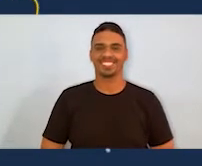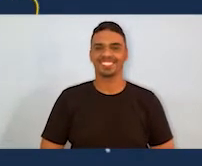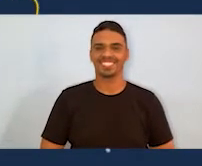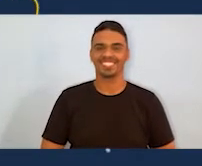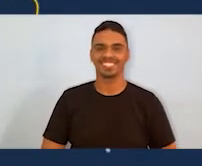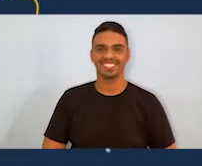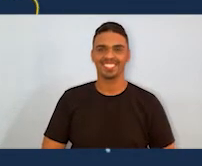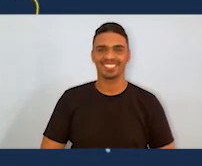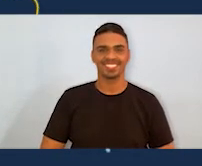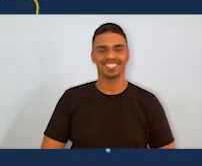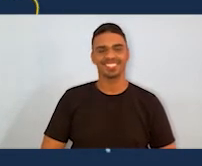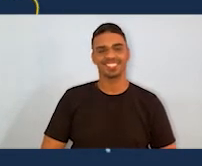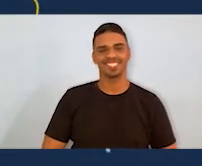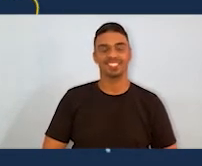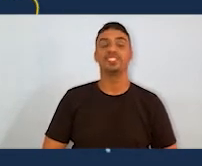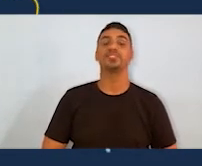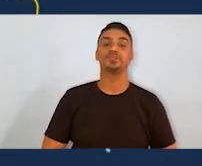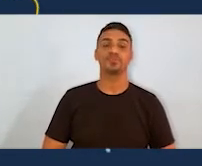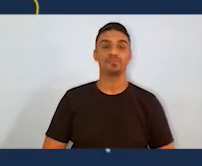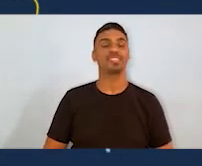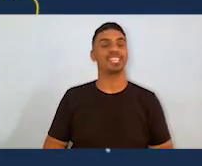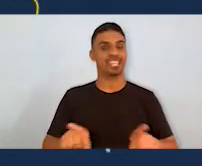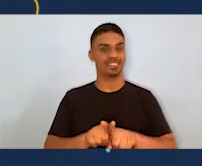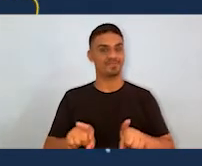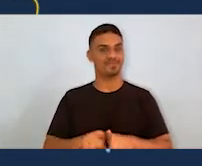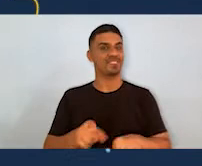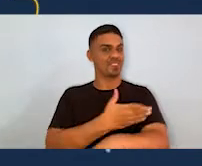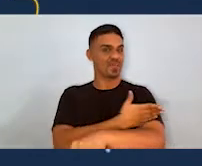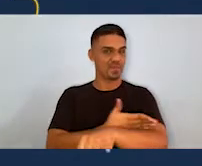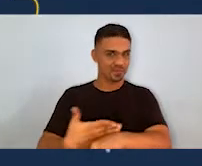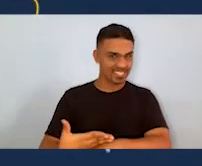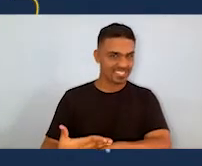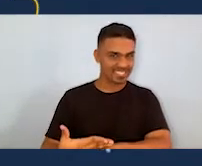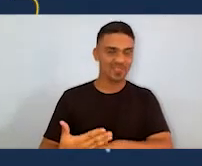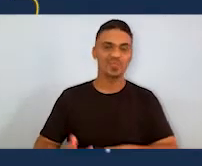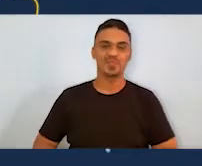Aí eu vou pegar aqui o branco aqui.